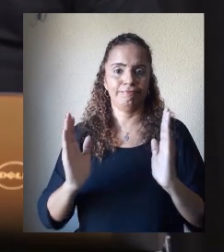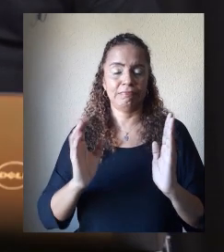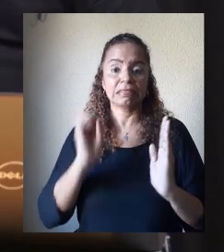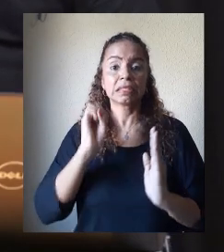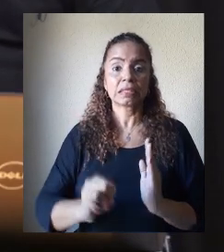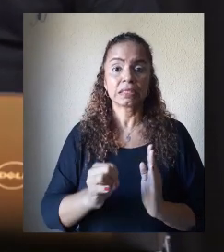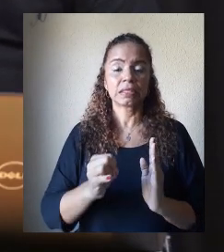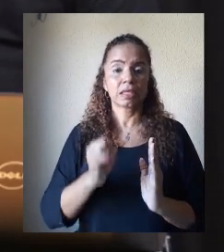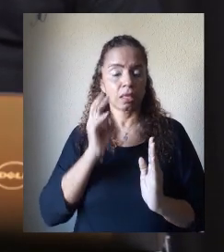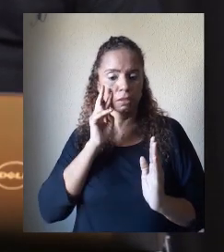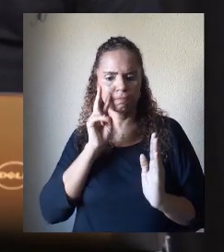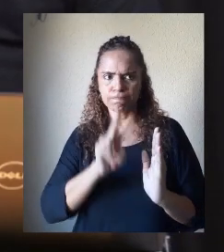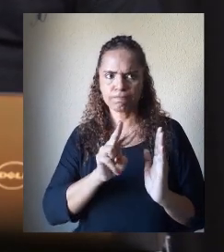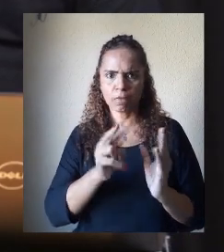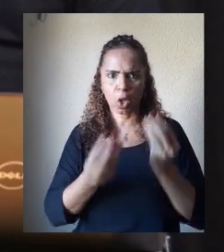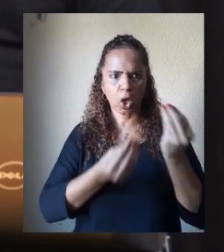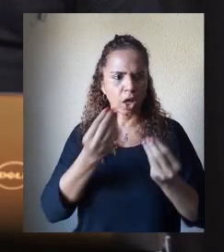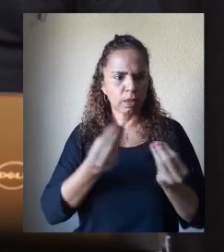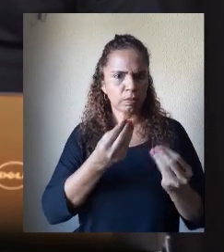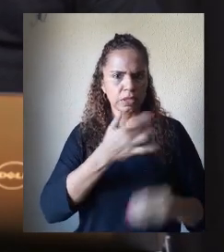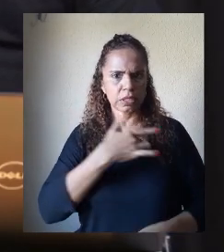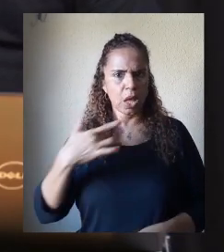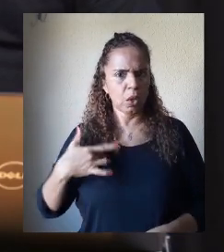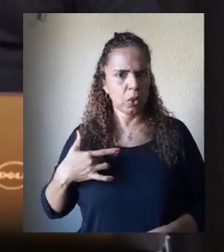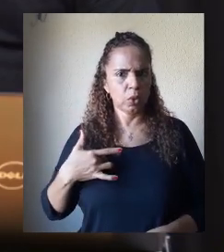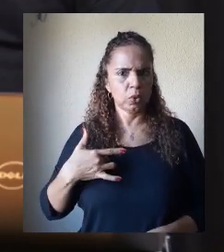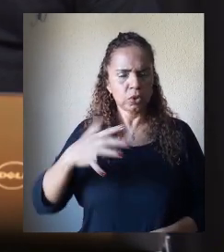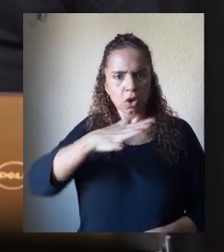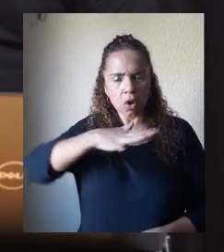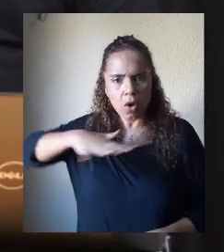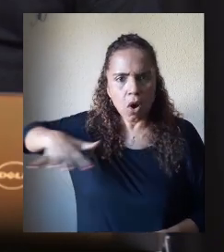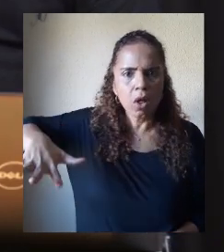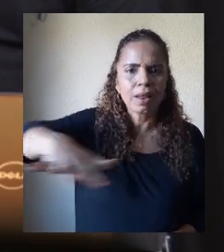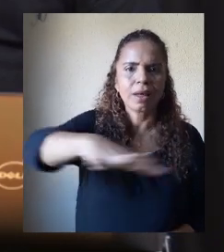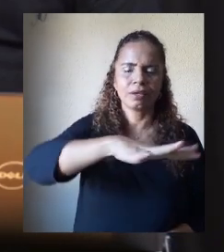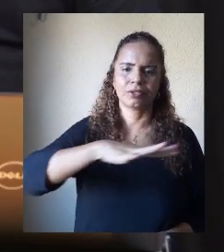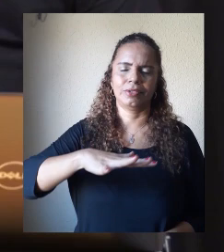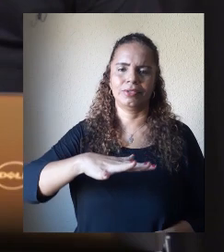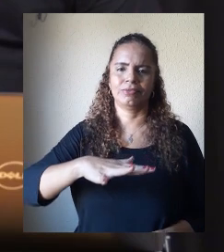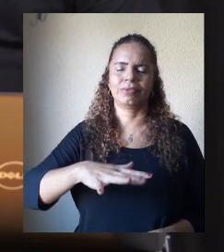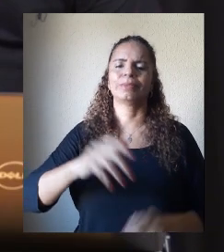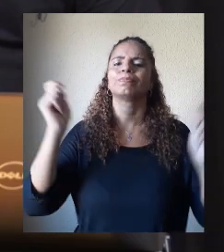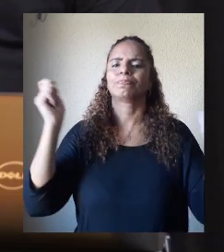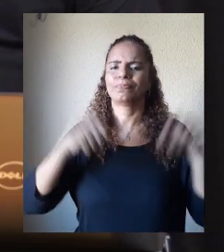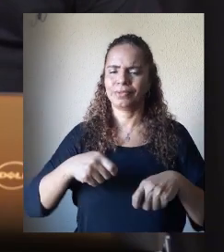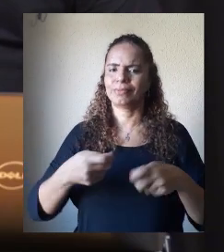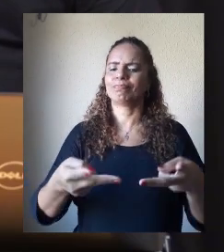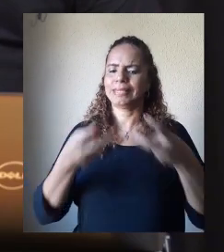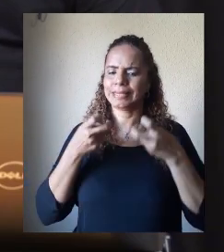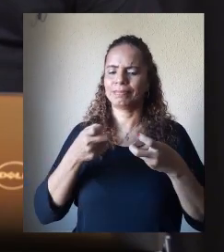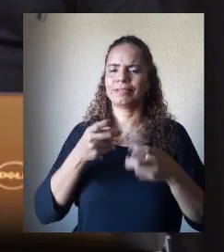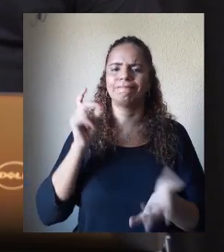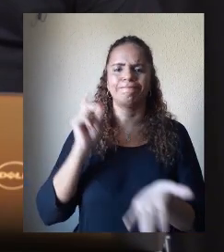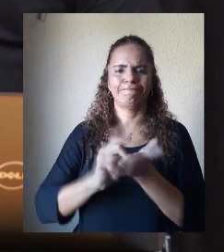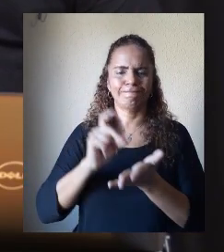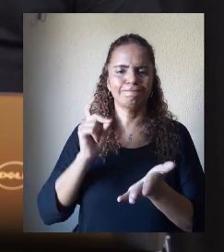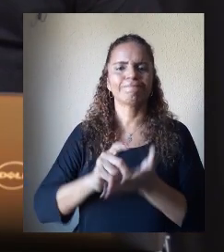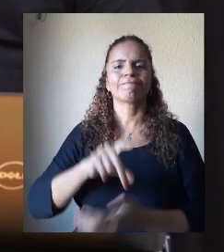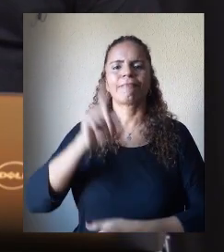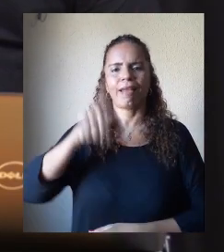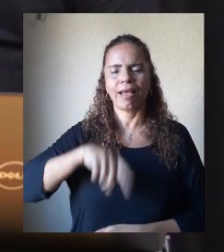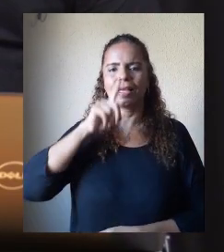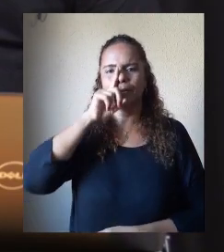saúde pública, de saúde coletiva, é que a gente consegue ver o impacto potencial muito